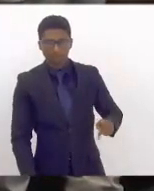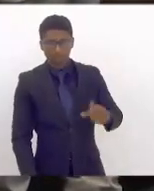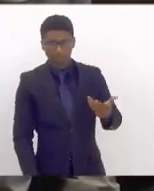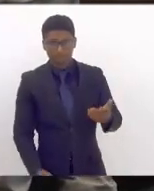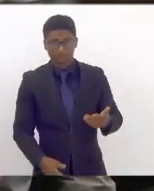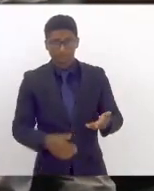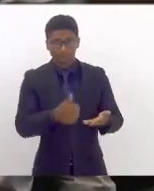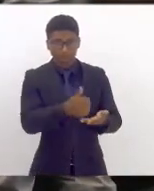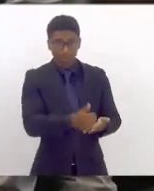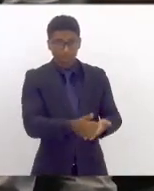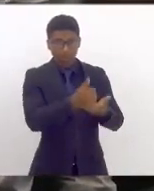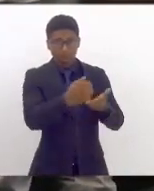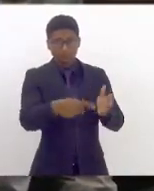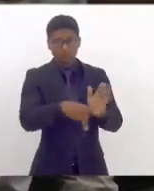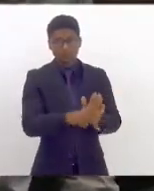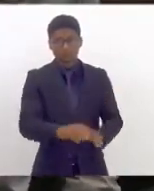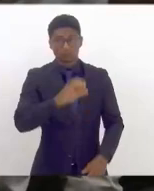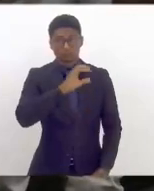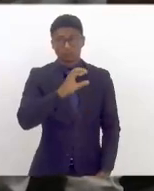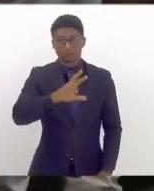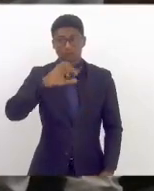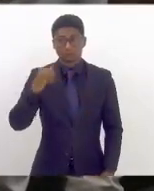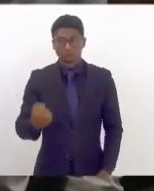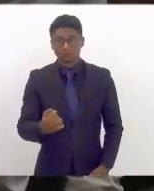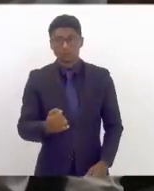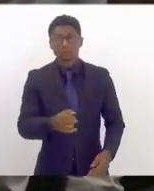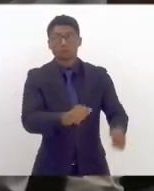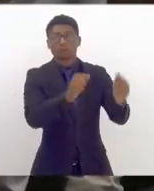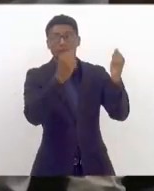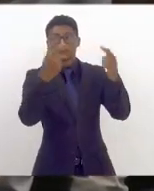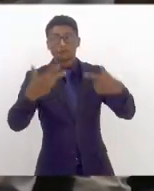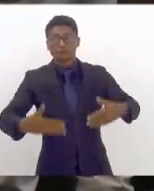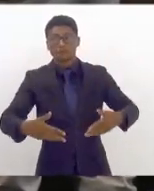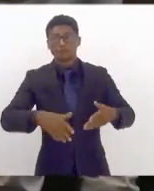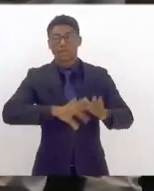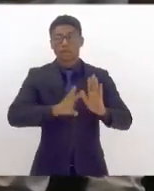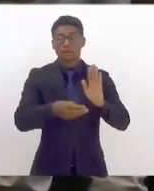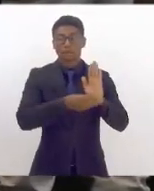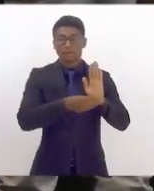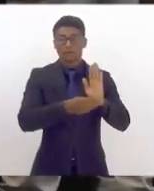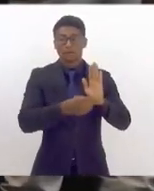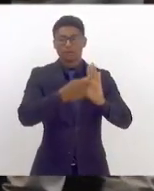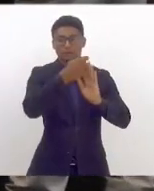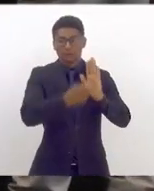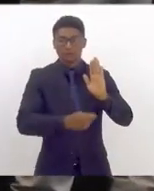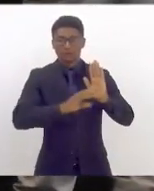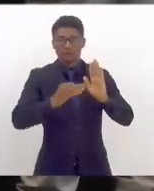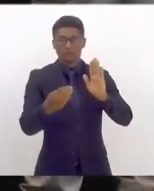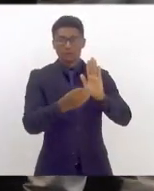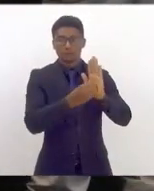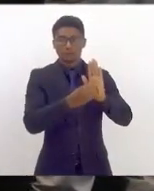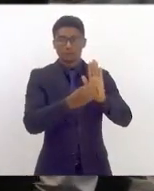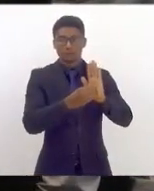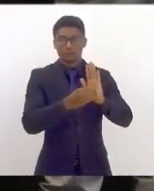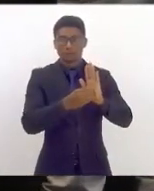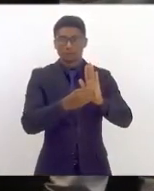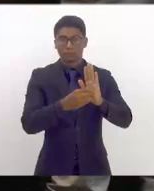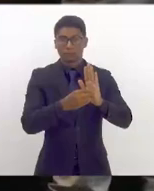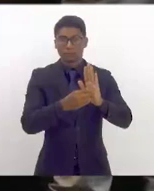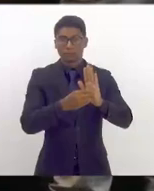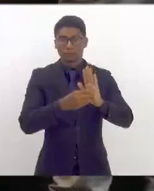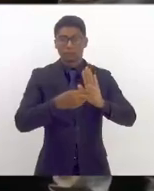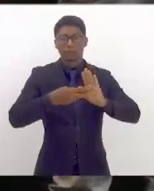Assessoria aqui da ccj diz que a emenda essa emenda incorporada ao texto ela suprima os artigos de